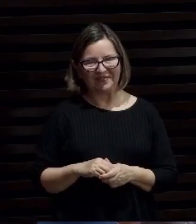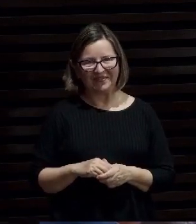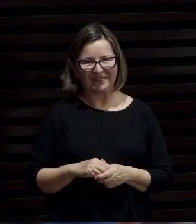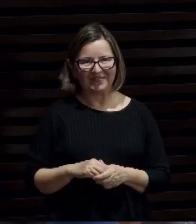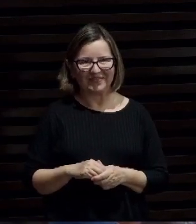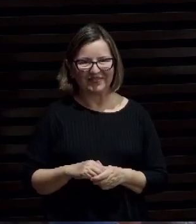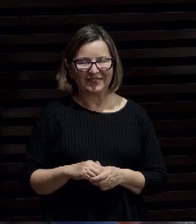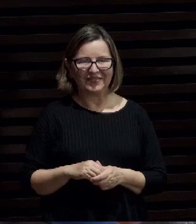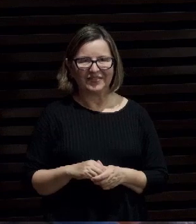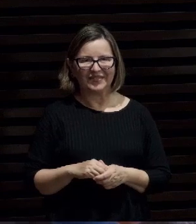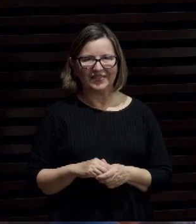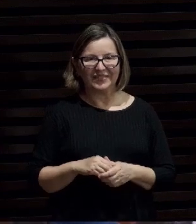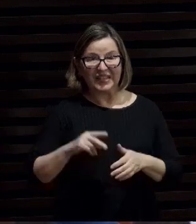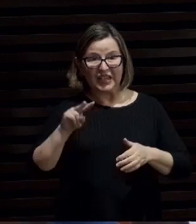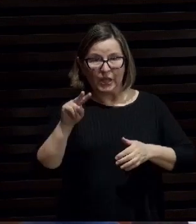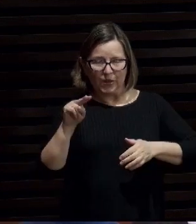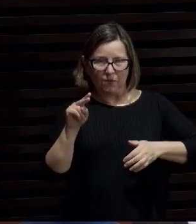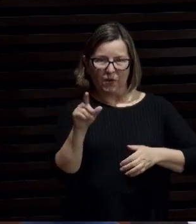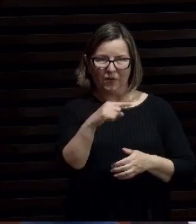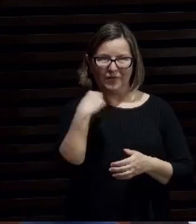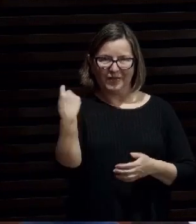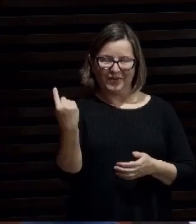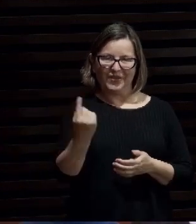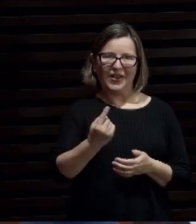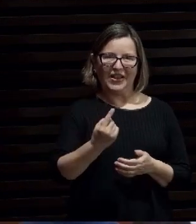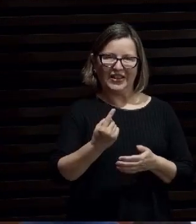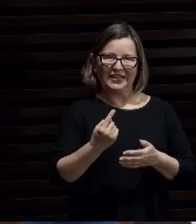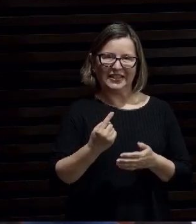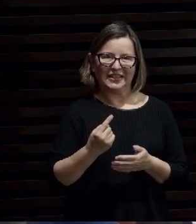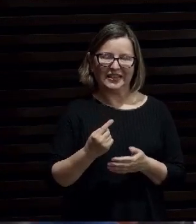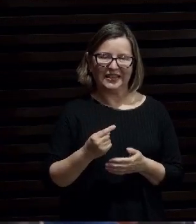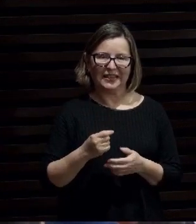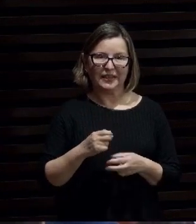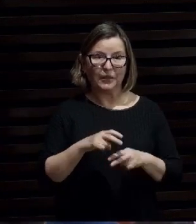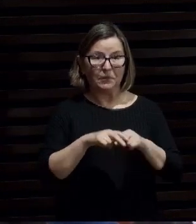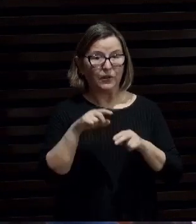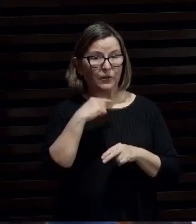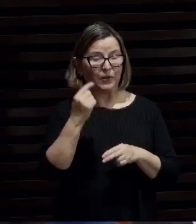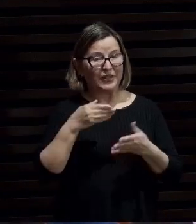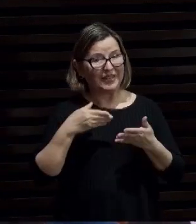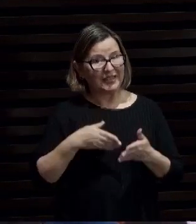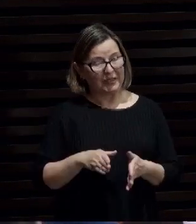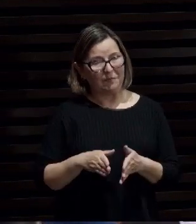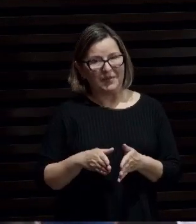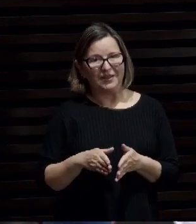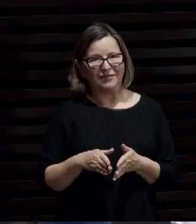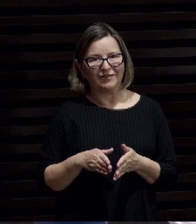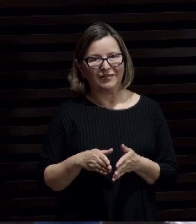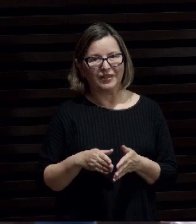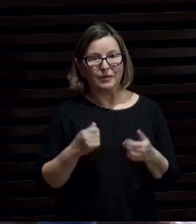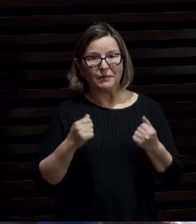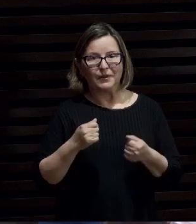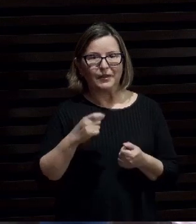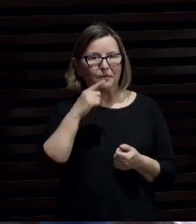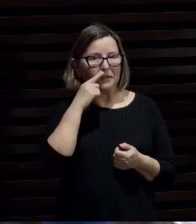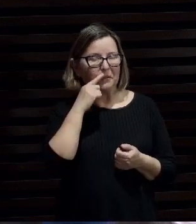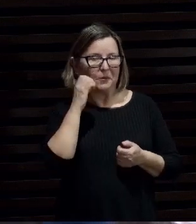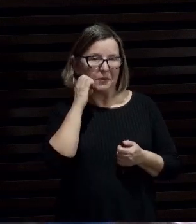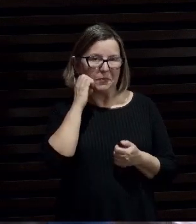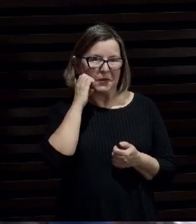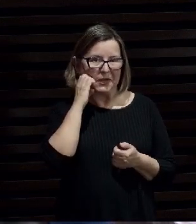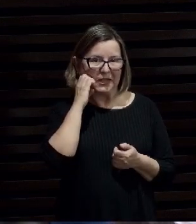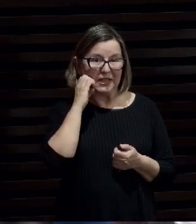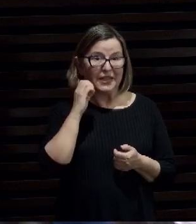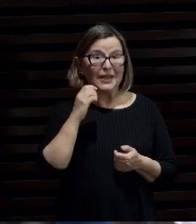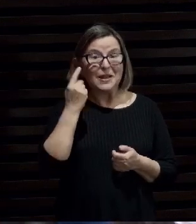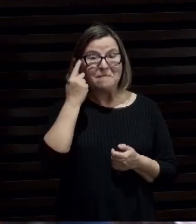da mesma maneira que nós, para o nosso nascimento natural, nós precisamos de um pai e de uma mãe, assim, para nascer